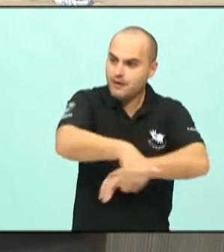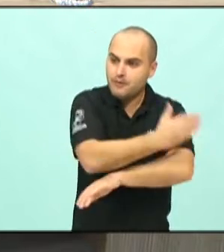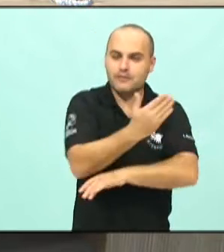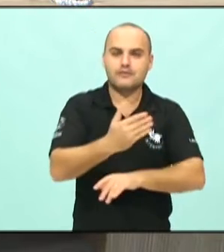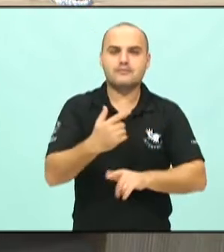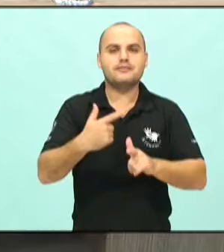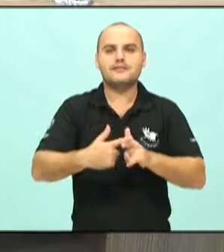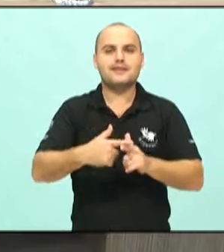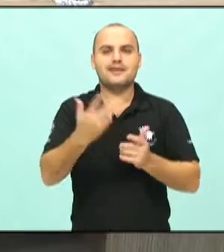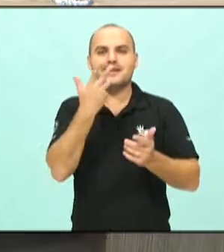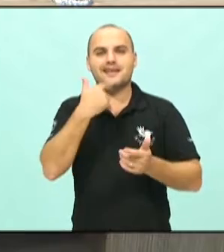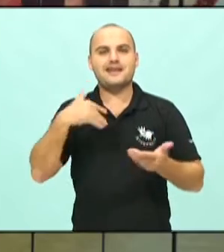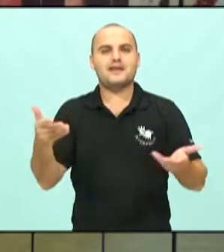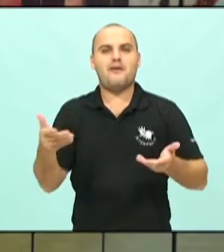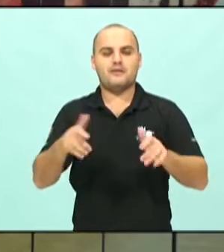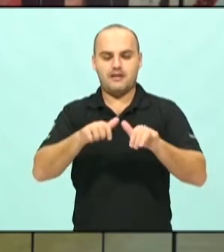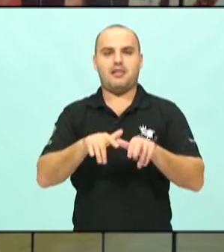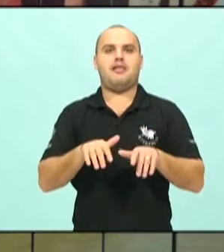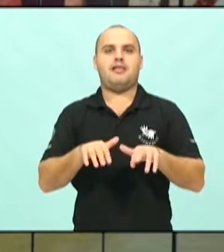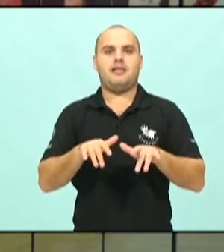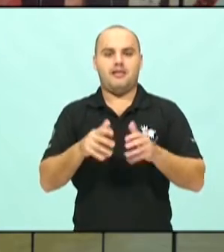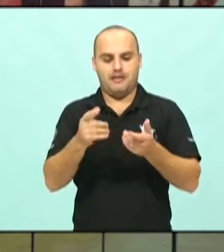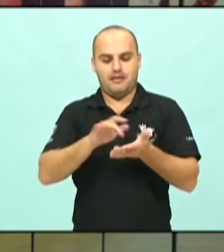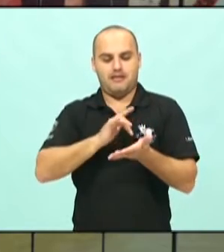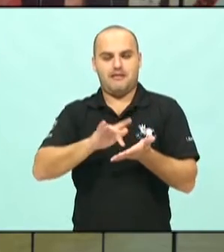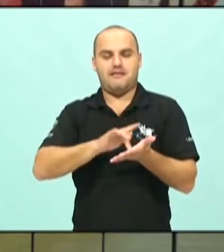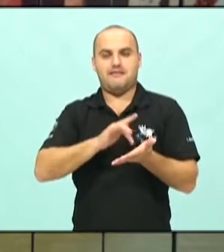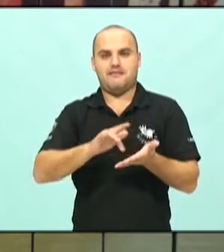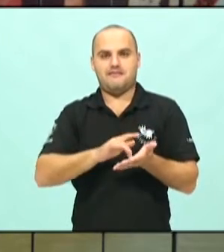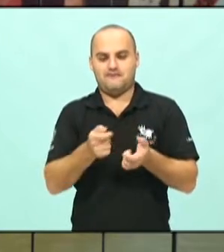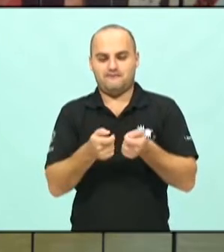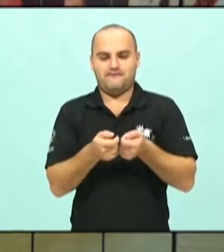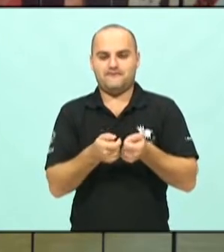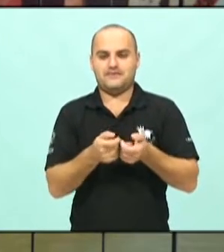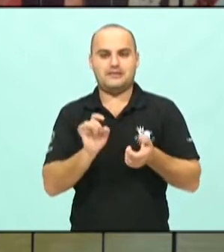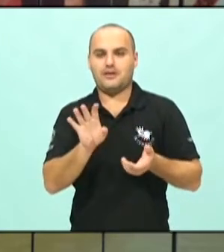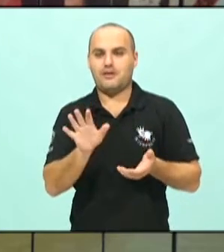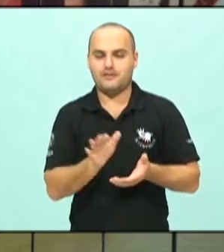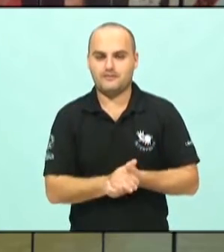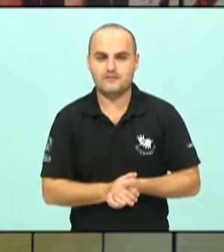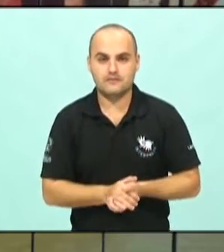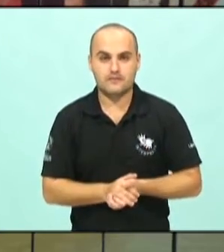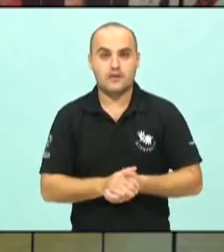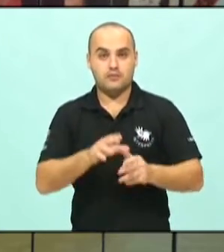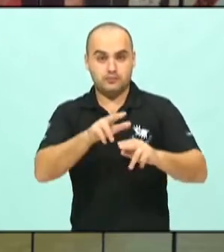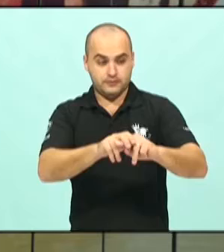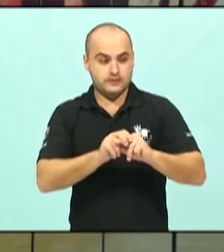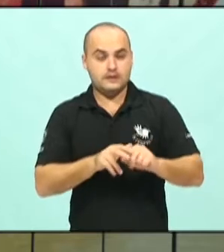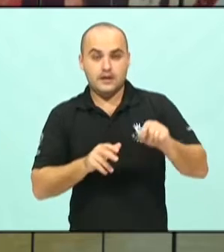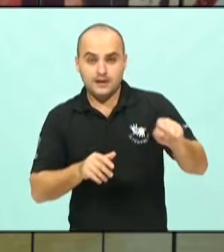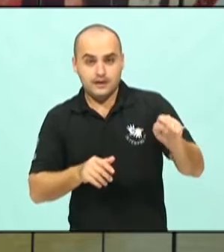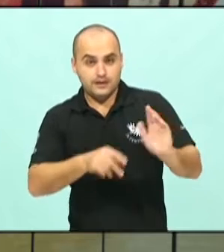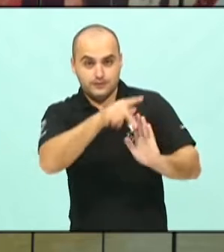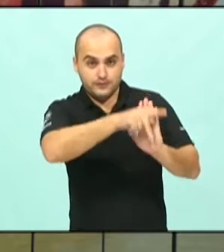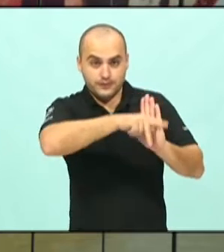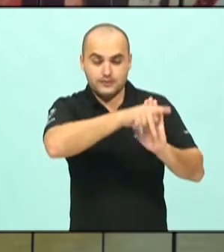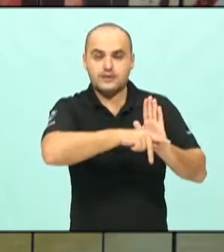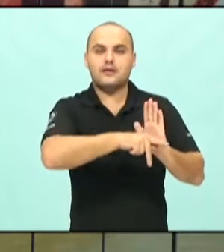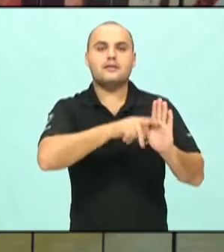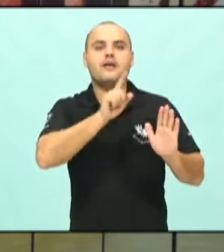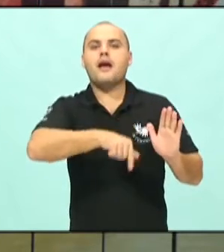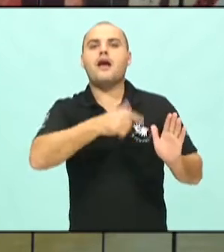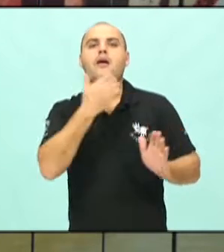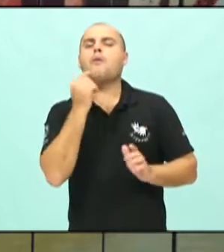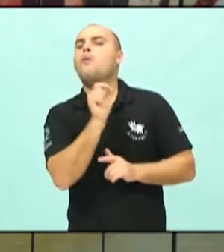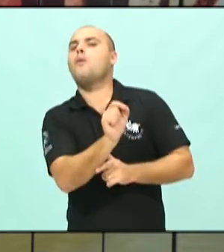de um computador ou no celular. Então, o projeto ele vem de encontro resgatar o futuro atleta da cidade. A